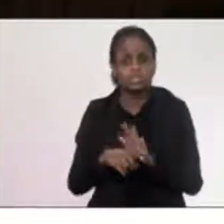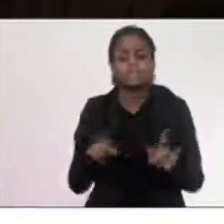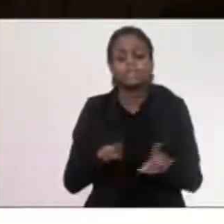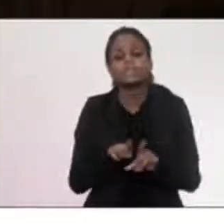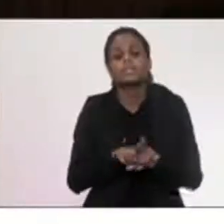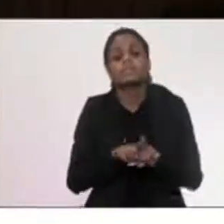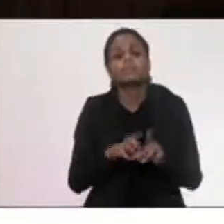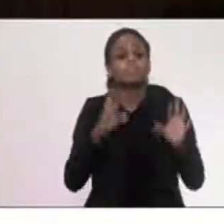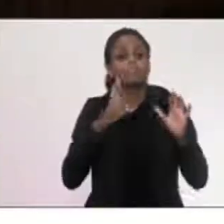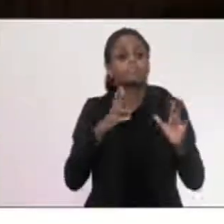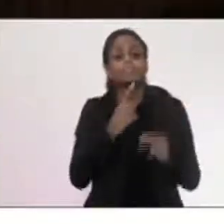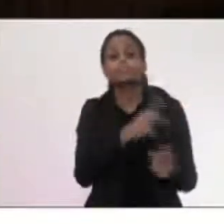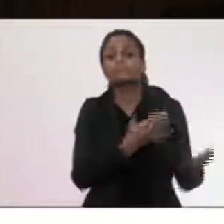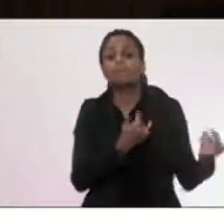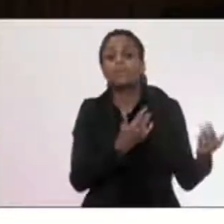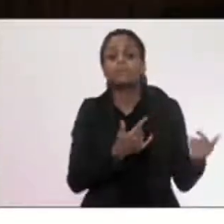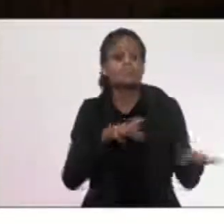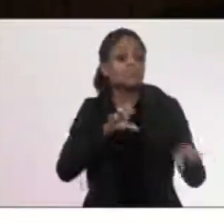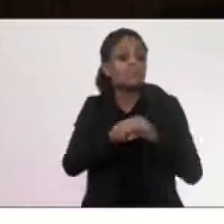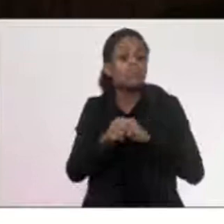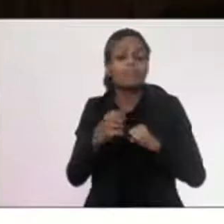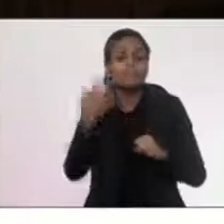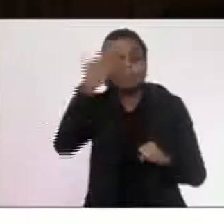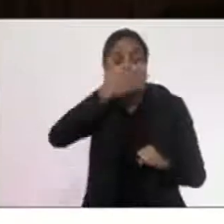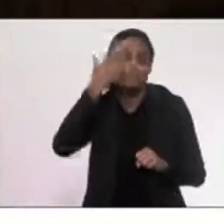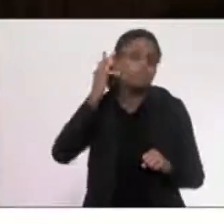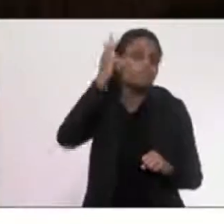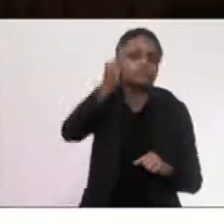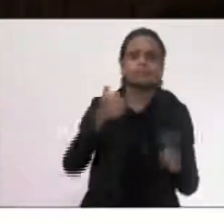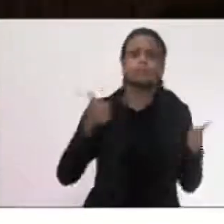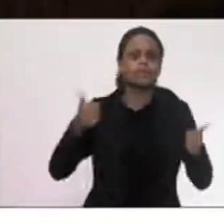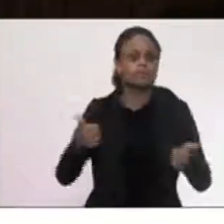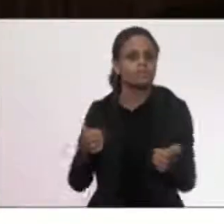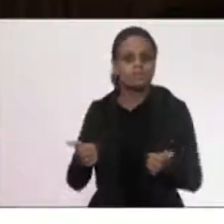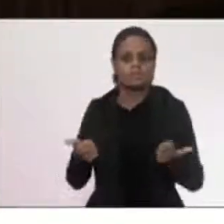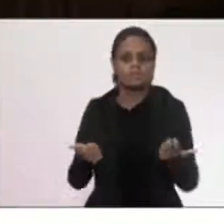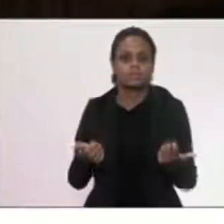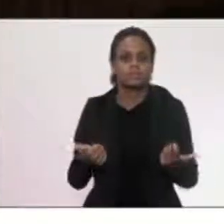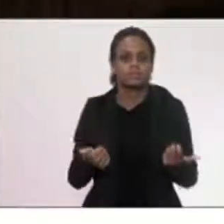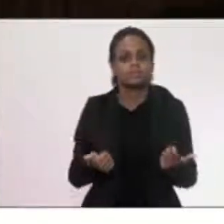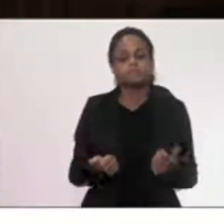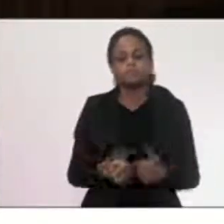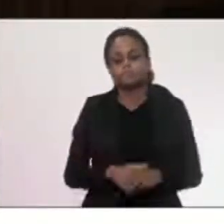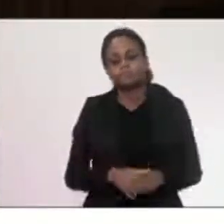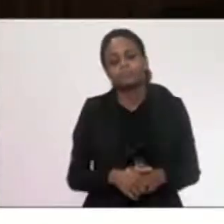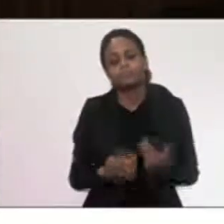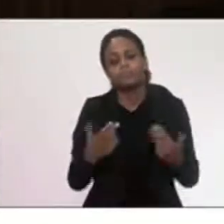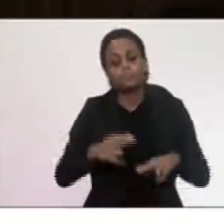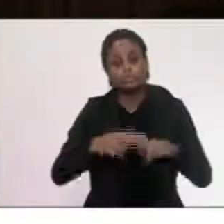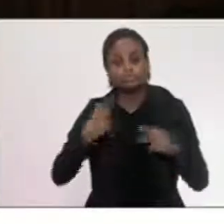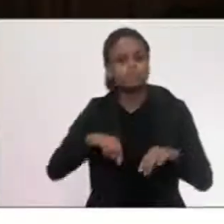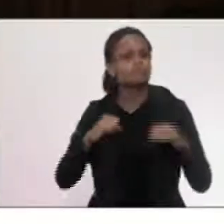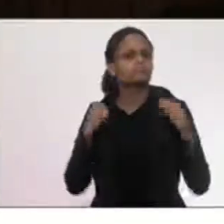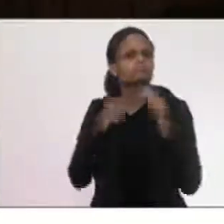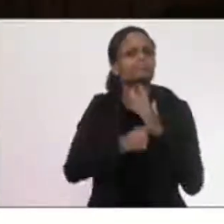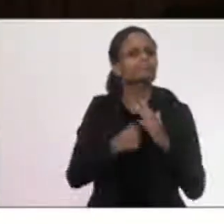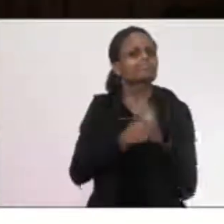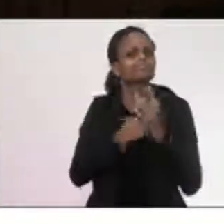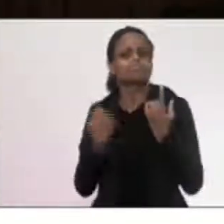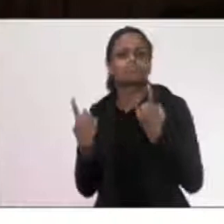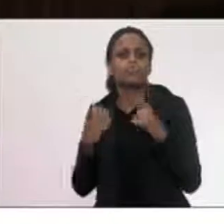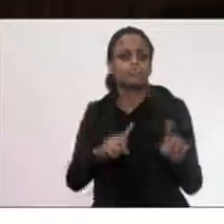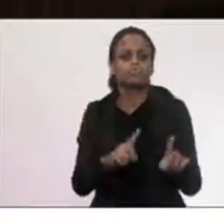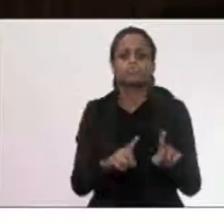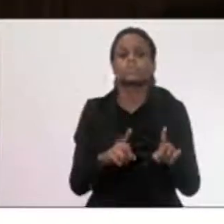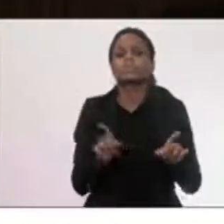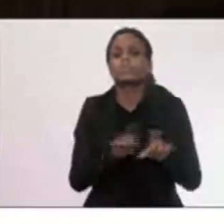futuro digno. Esses cortes vão impactar toda a nossa sociedade. Por isso, nós devemos lutar contra e mostrar que a